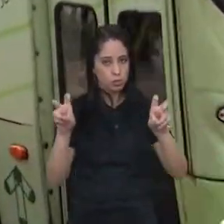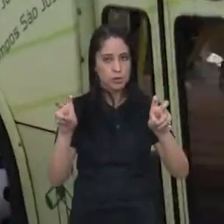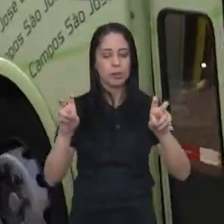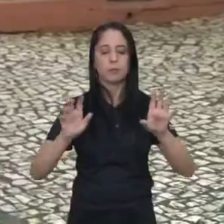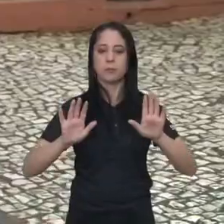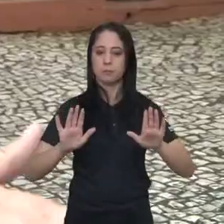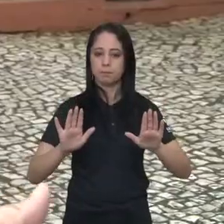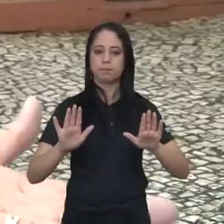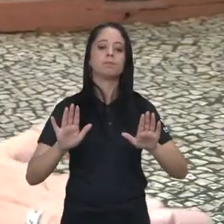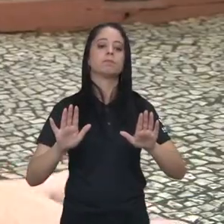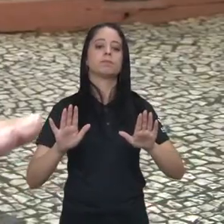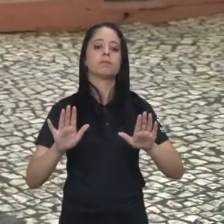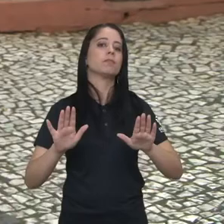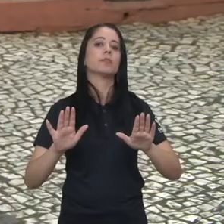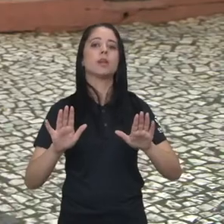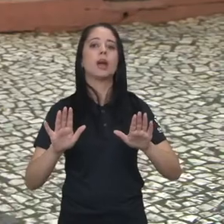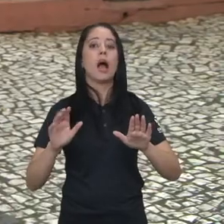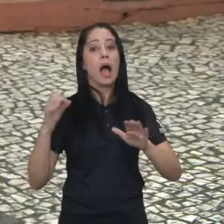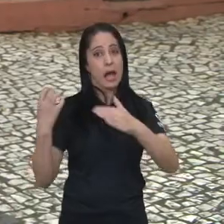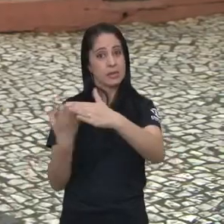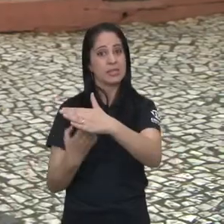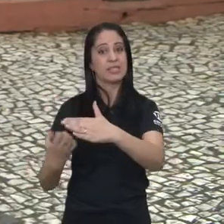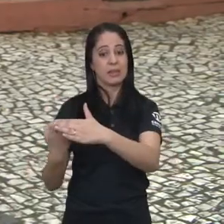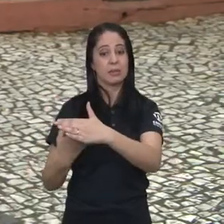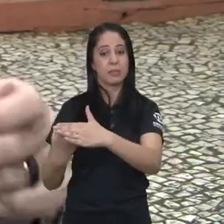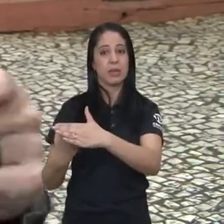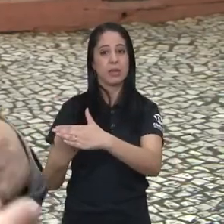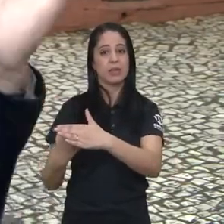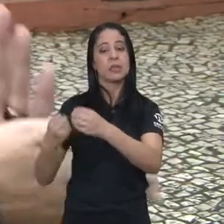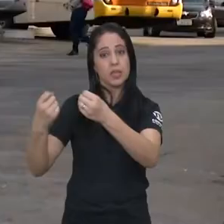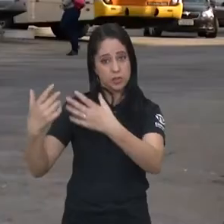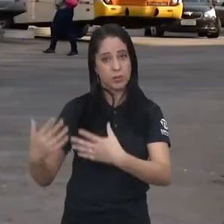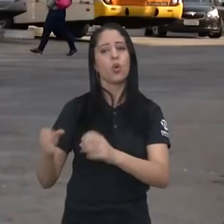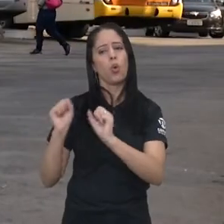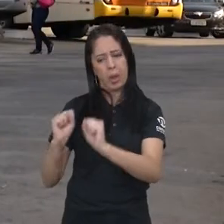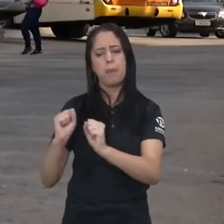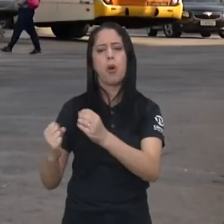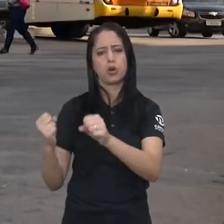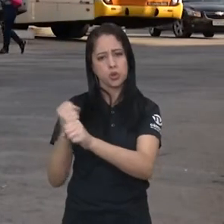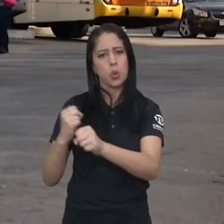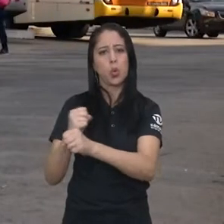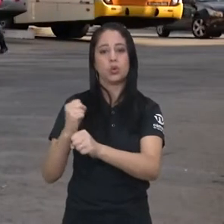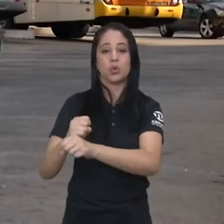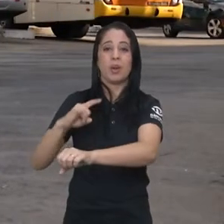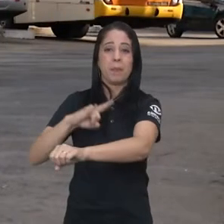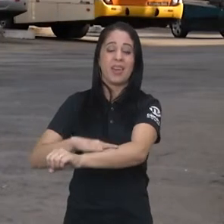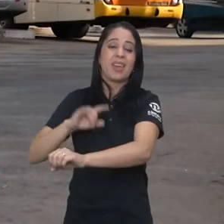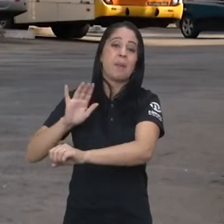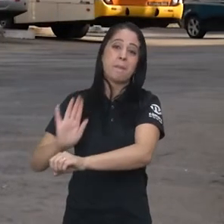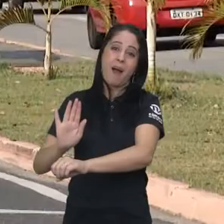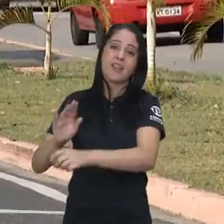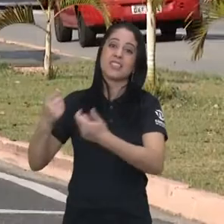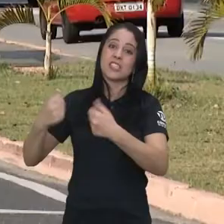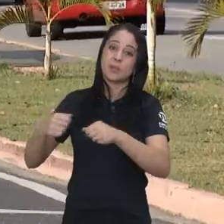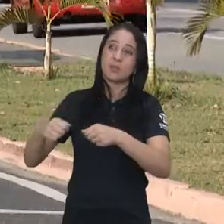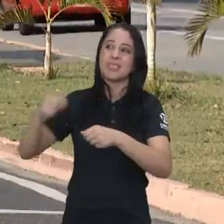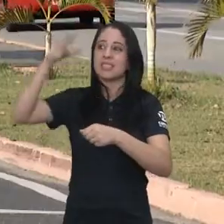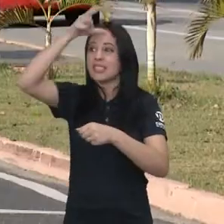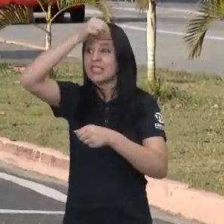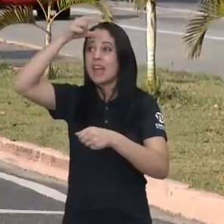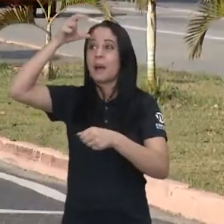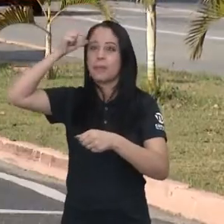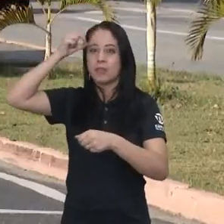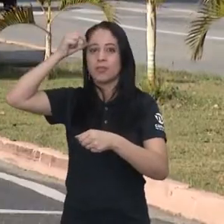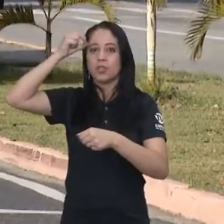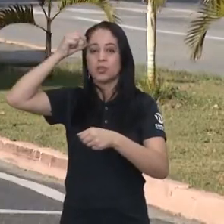sobre o tema e de acordo com a parlamentar as companhias alegaram que poderiam bancar a instalação dos banheiros mas